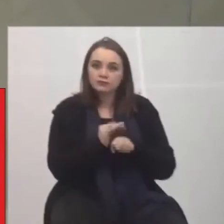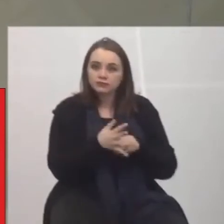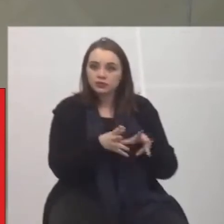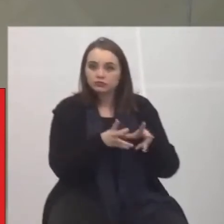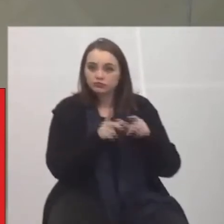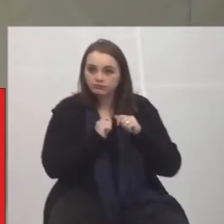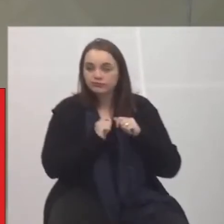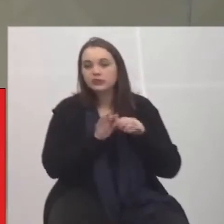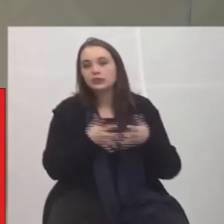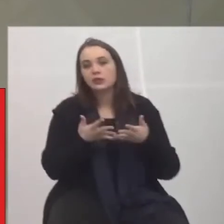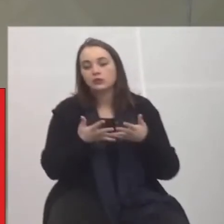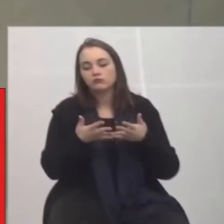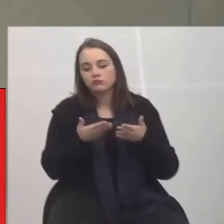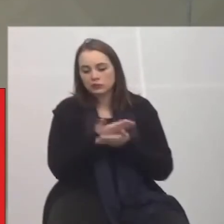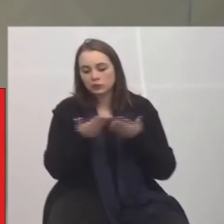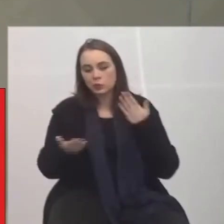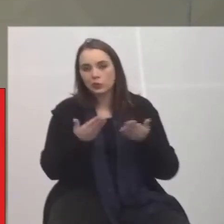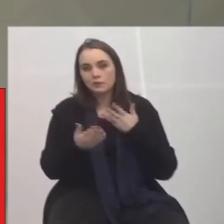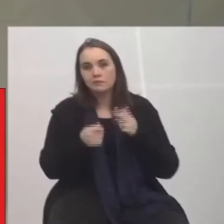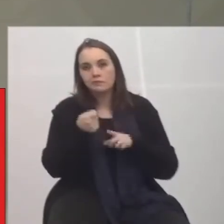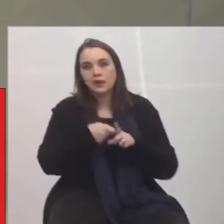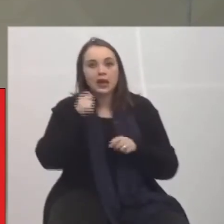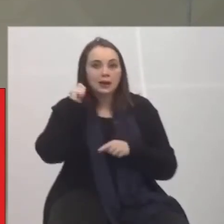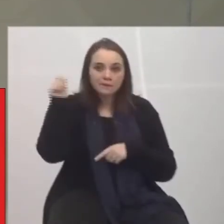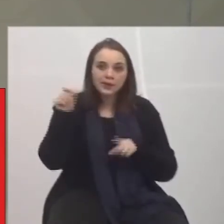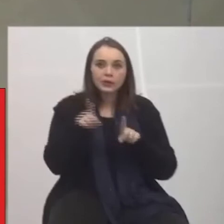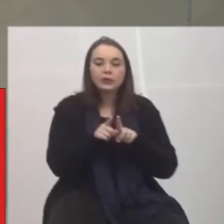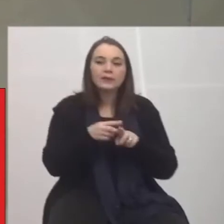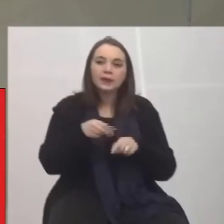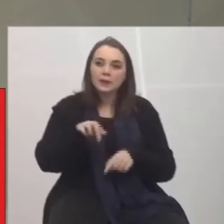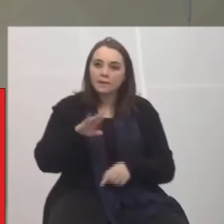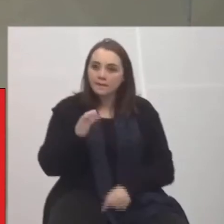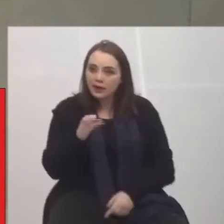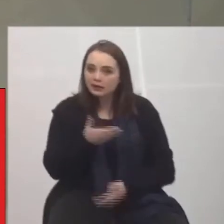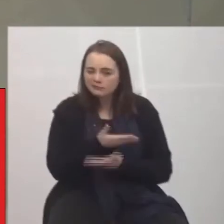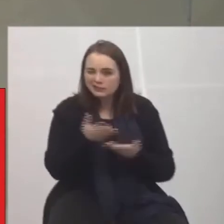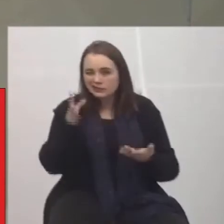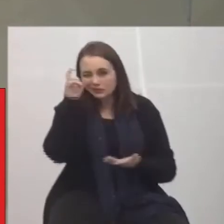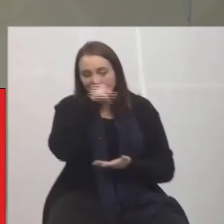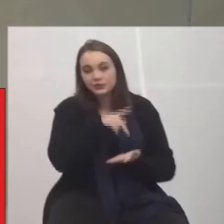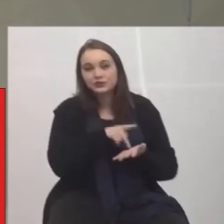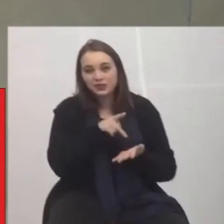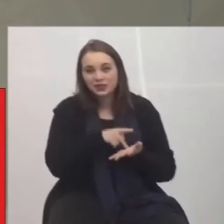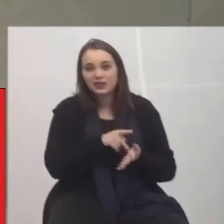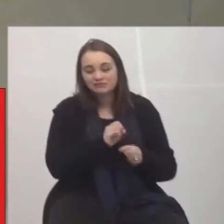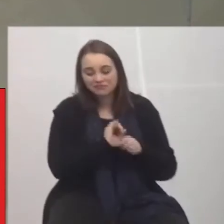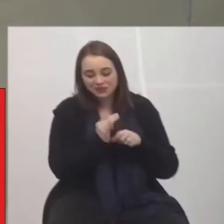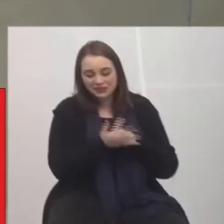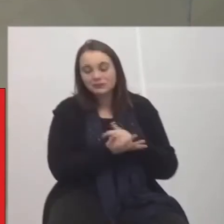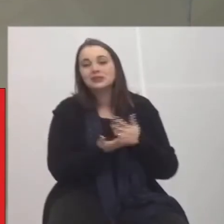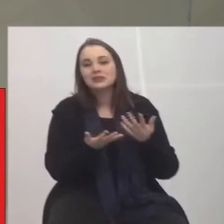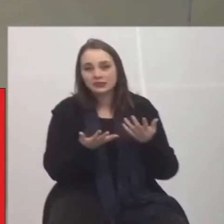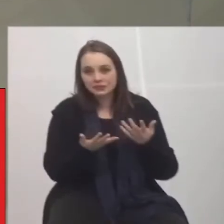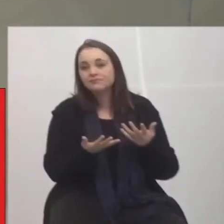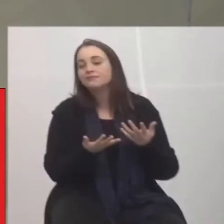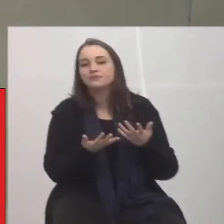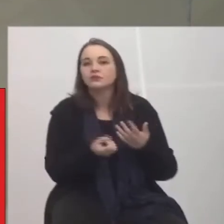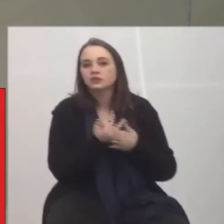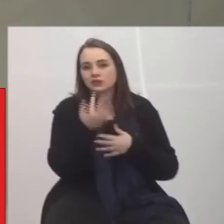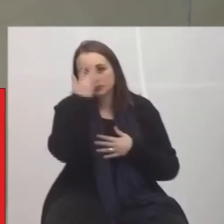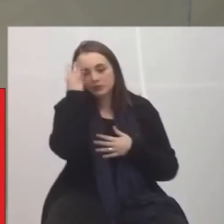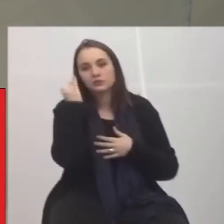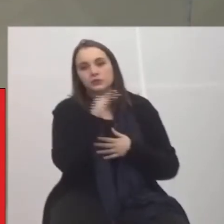mês de abril e de março, que foram bem complicados com relação à pandemia, ao número de casos e número de